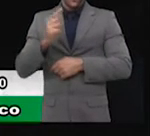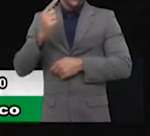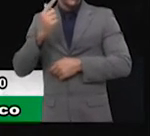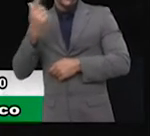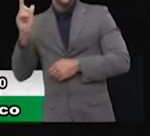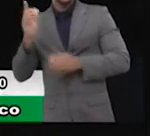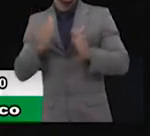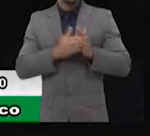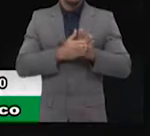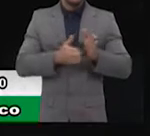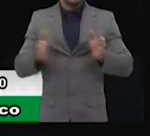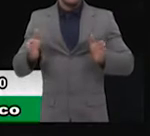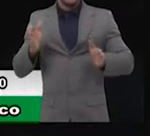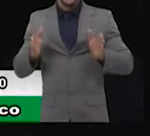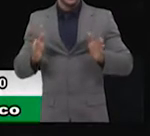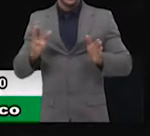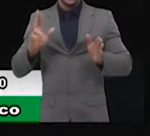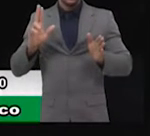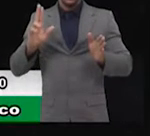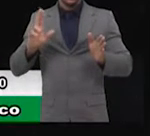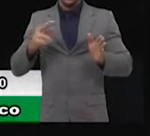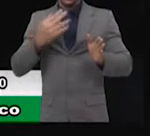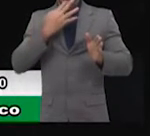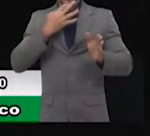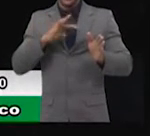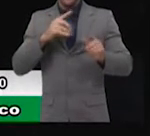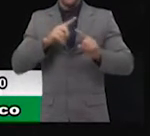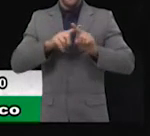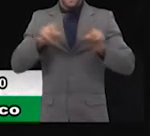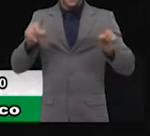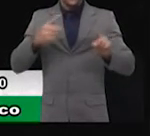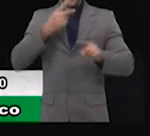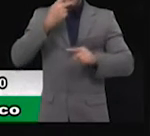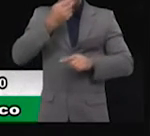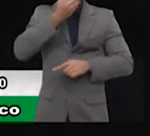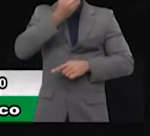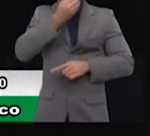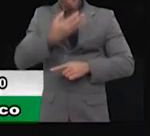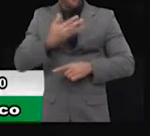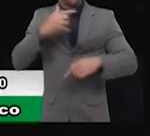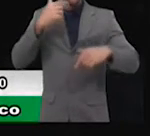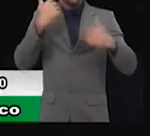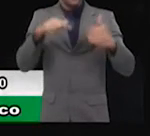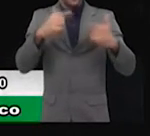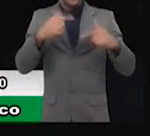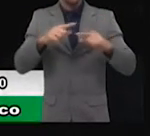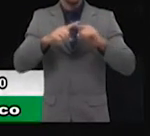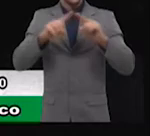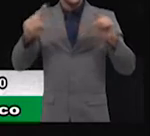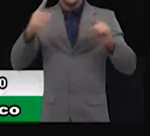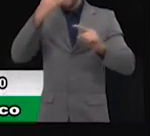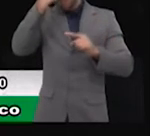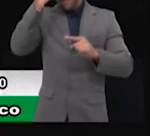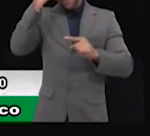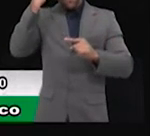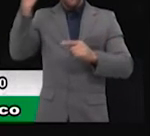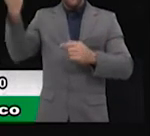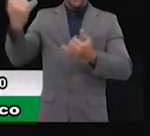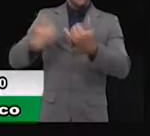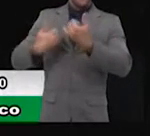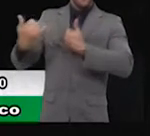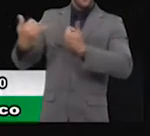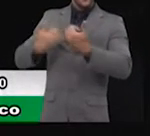mandatos, né, em Osasco. Mas foi muito bom trabalhar. Quando as pessoas falavam até mesmo em relação do vereador Tinha, sempre me